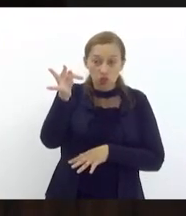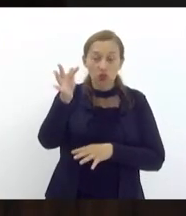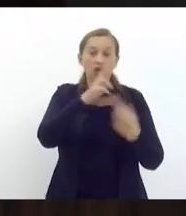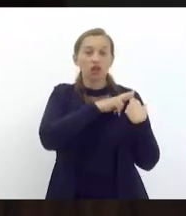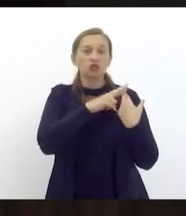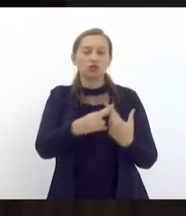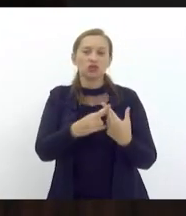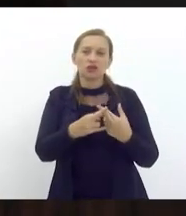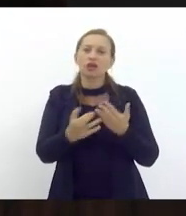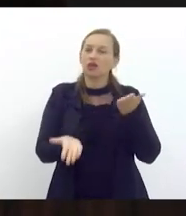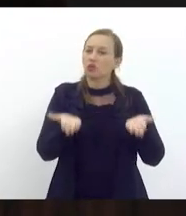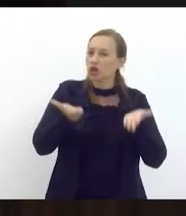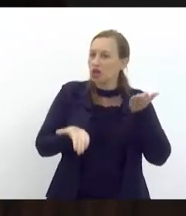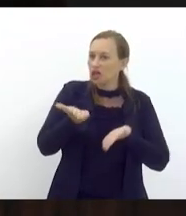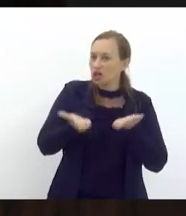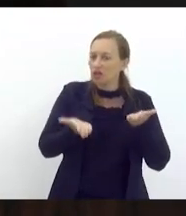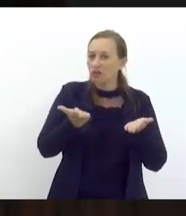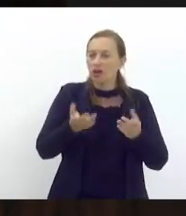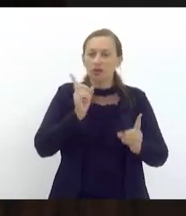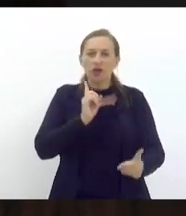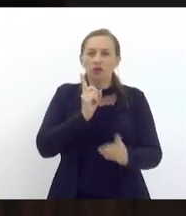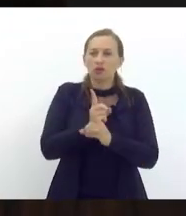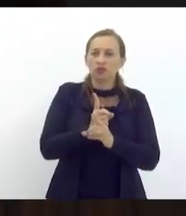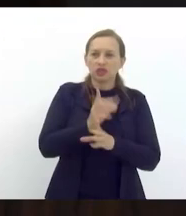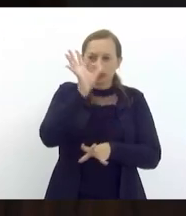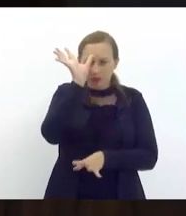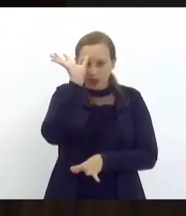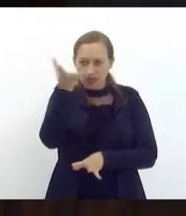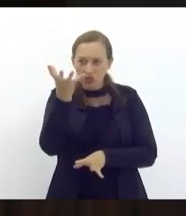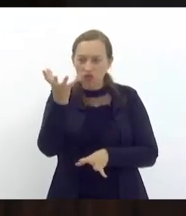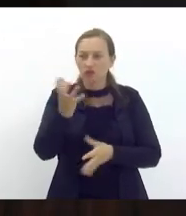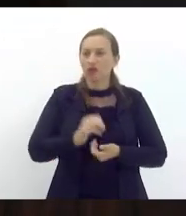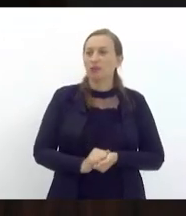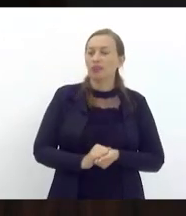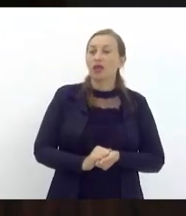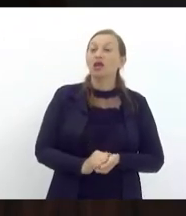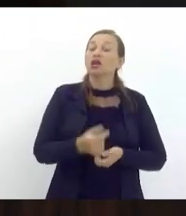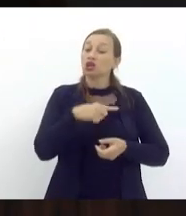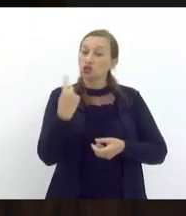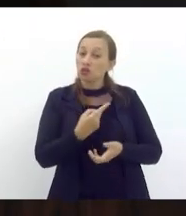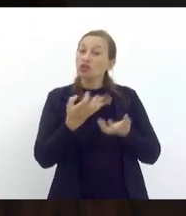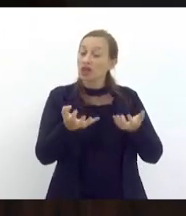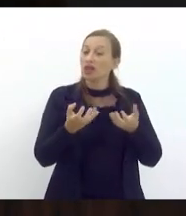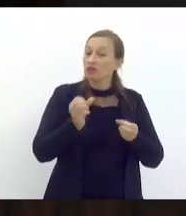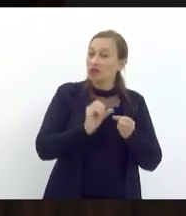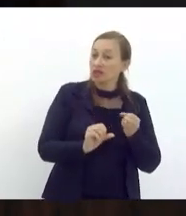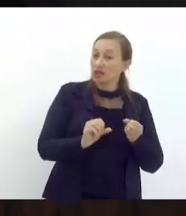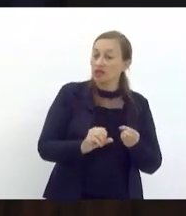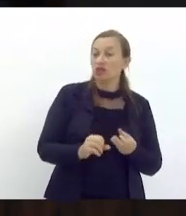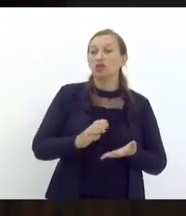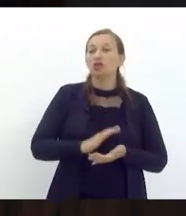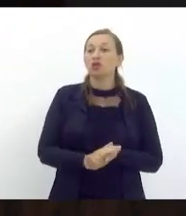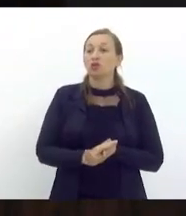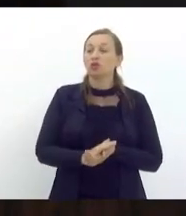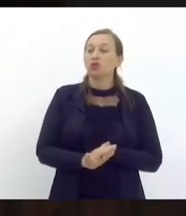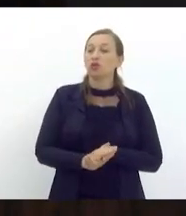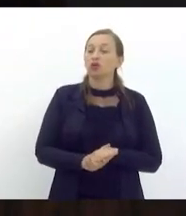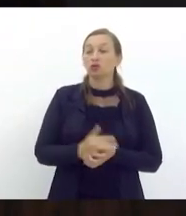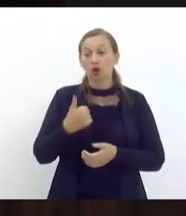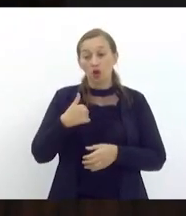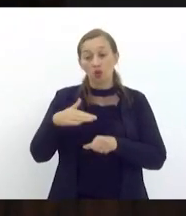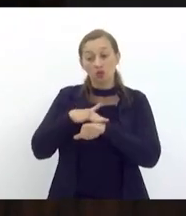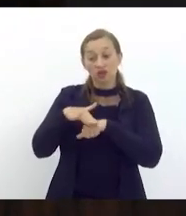responsabilidade com o equilíbrio para achar uma saída é isso que a gente tem feito quando eu atendia a categoria que me